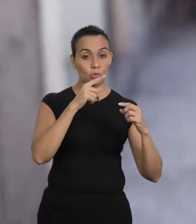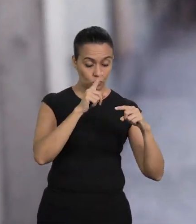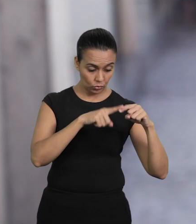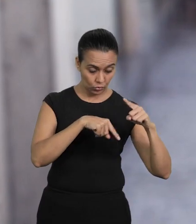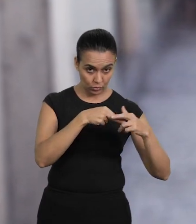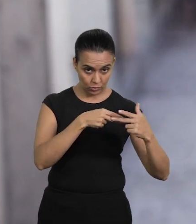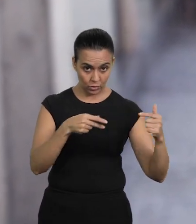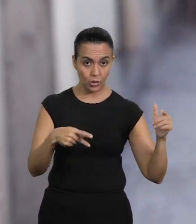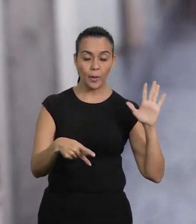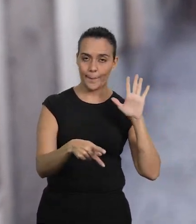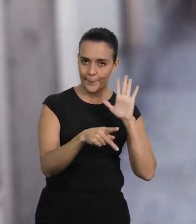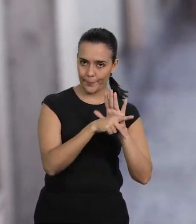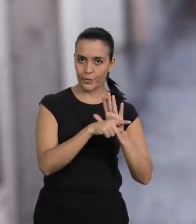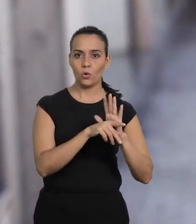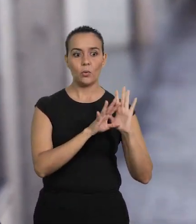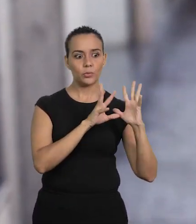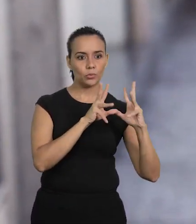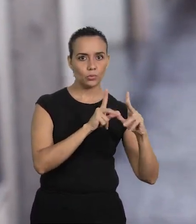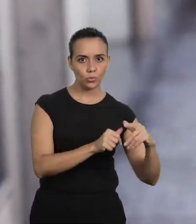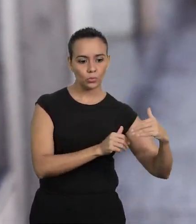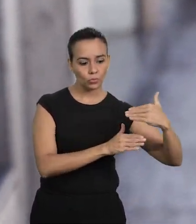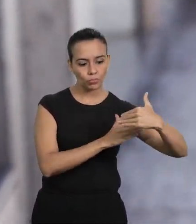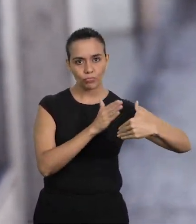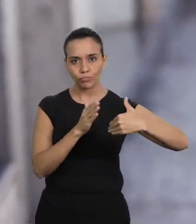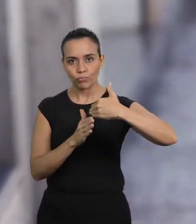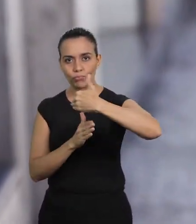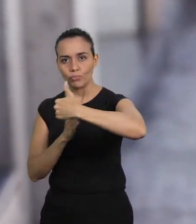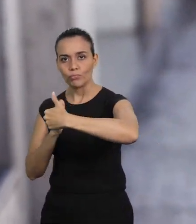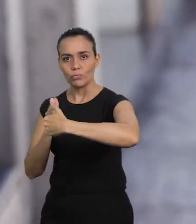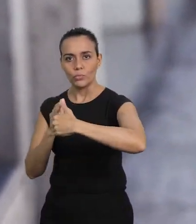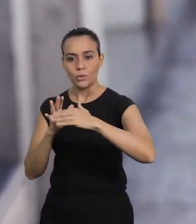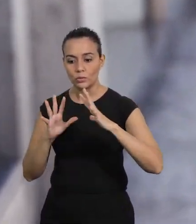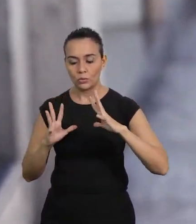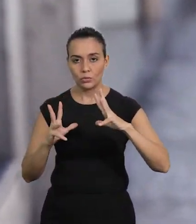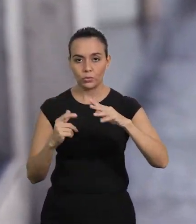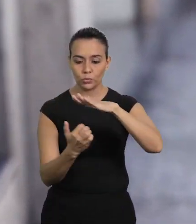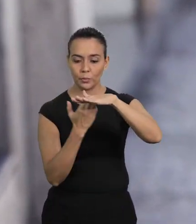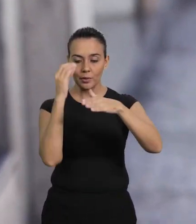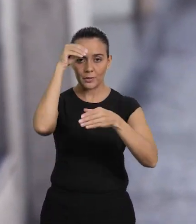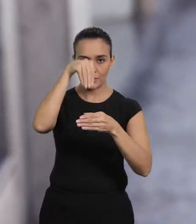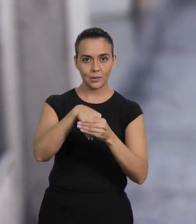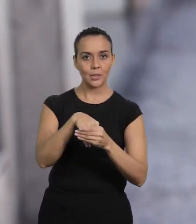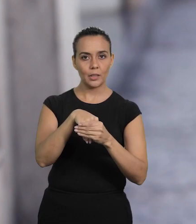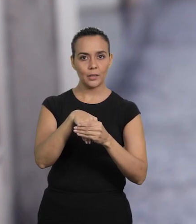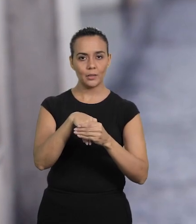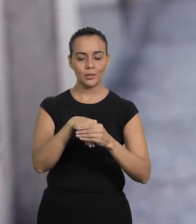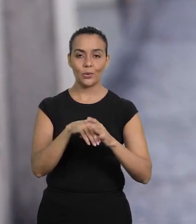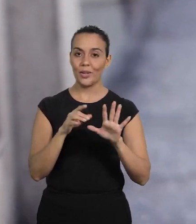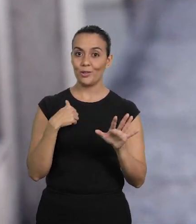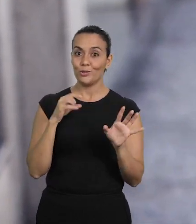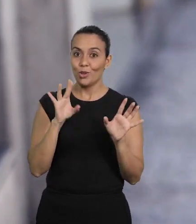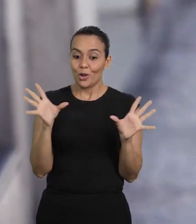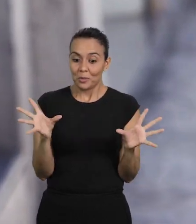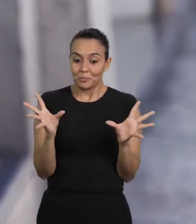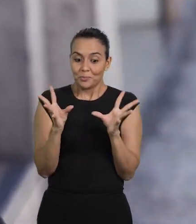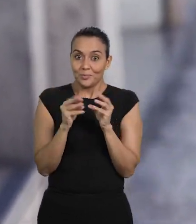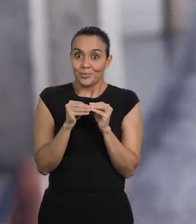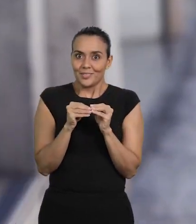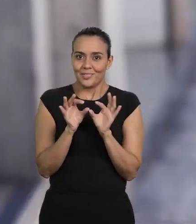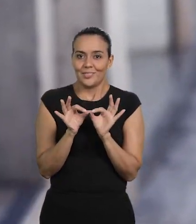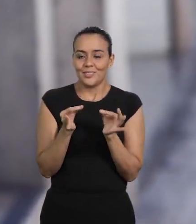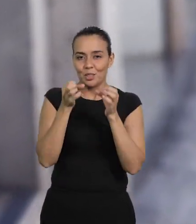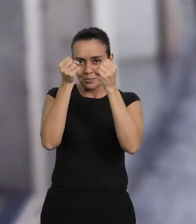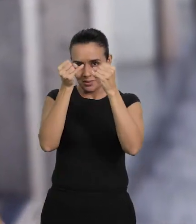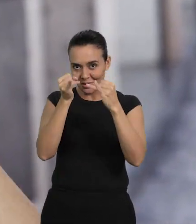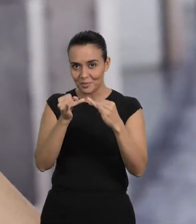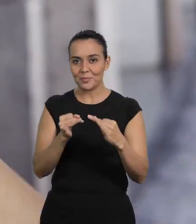capital, né? Então, tudo circular ali. E isso de uma maneira bem simples. Eu estou simplificando bastante, uma coisa que é bem